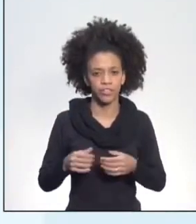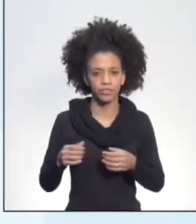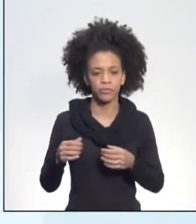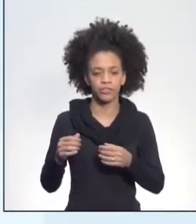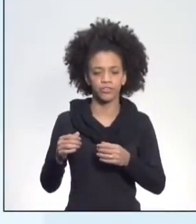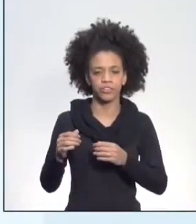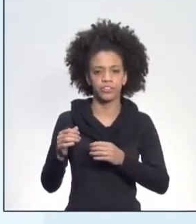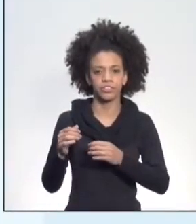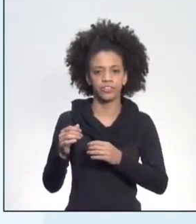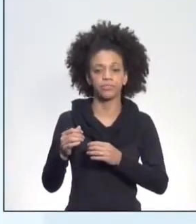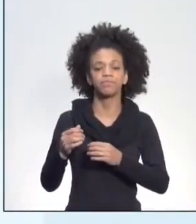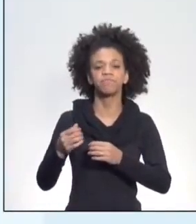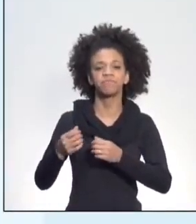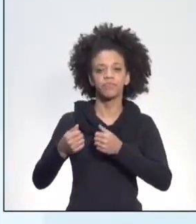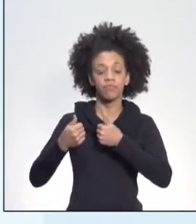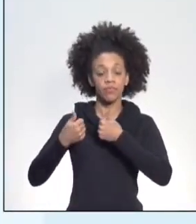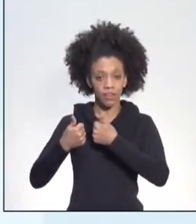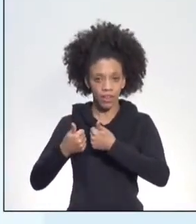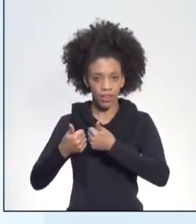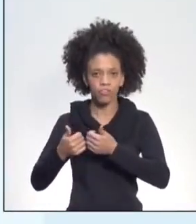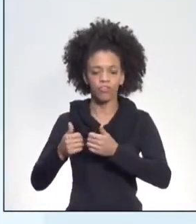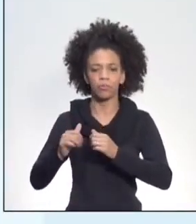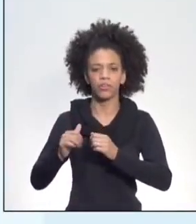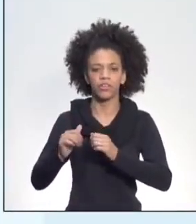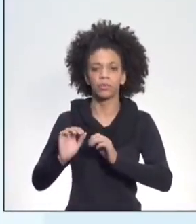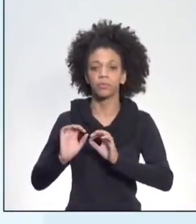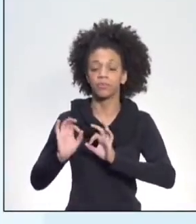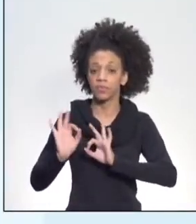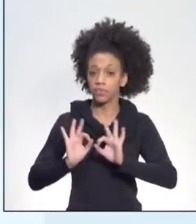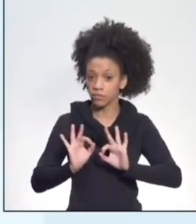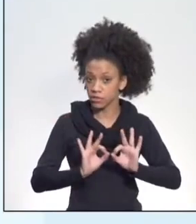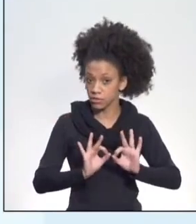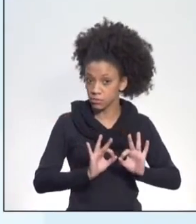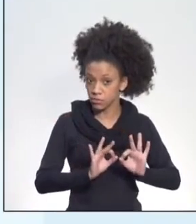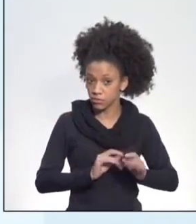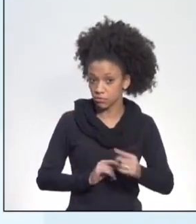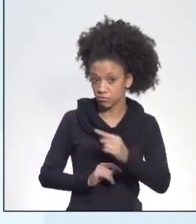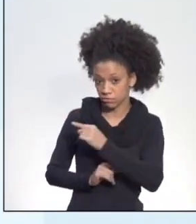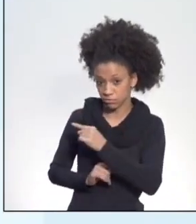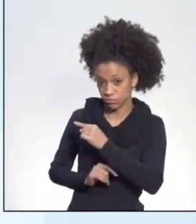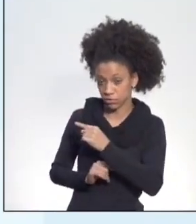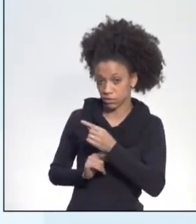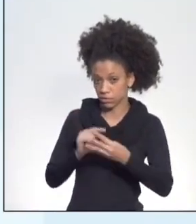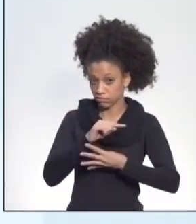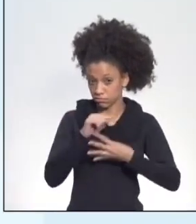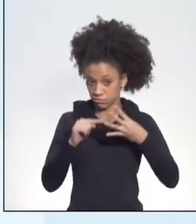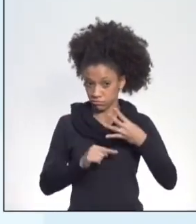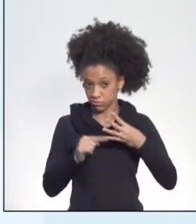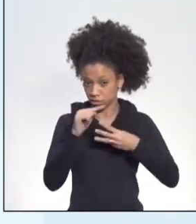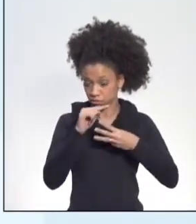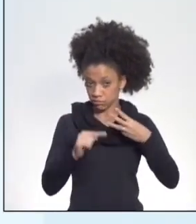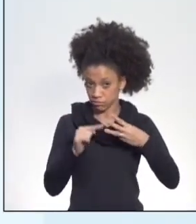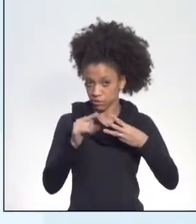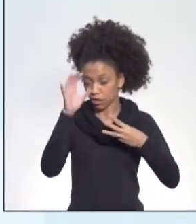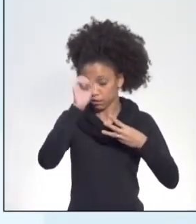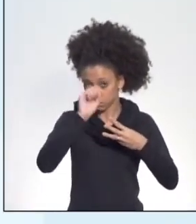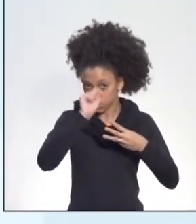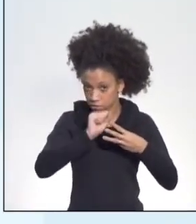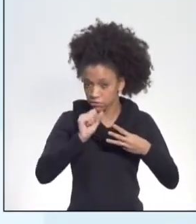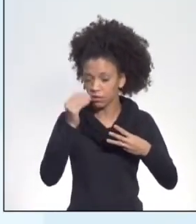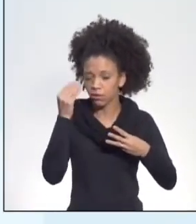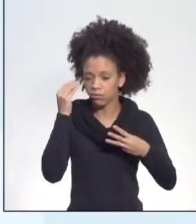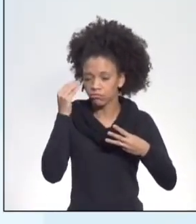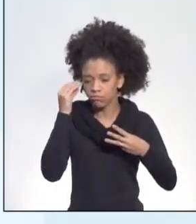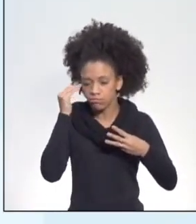tá? O grafite e a pichação. Ou seja, hoje nós vamos trabalhar com esses conteúdos, né, aprender um pouco sobre esses